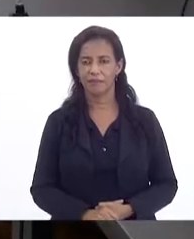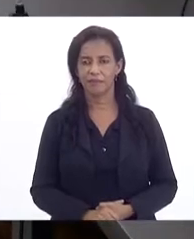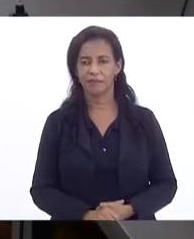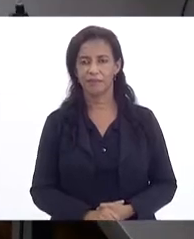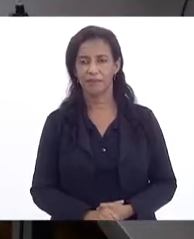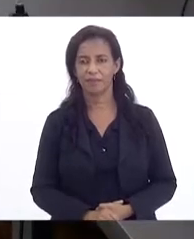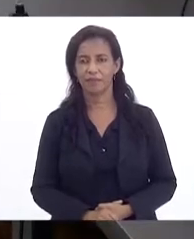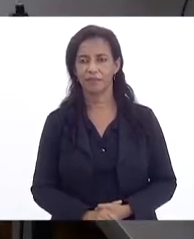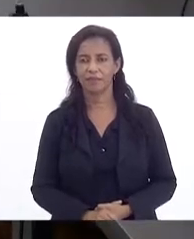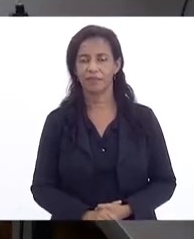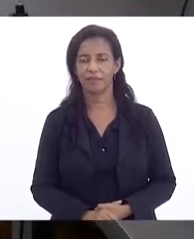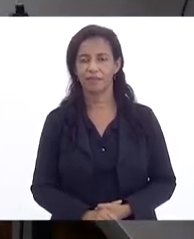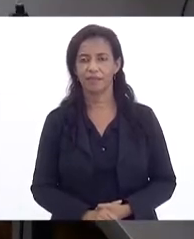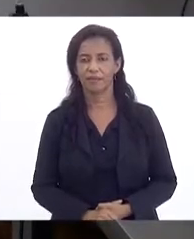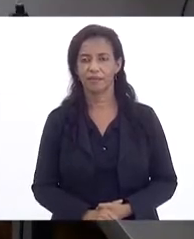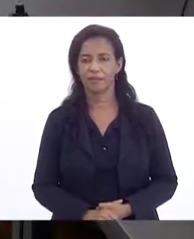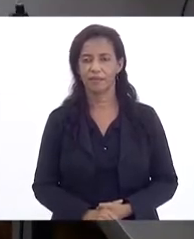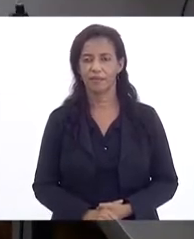Eu já estou muito, já estou...